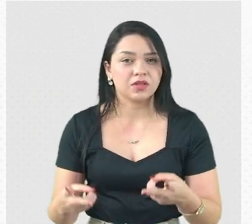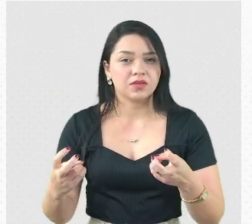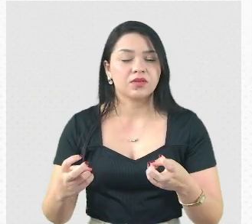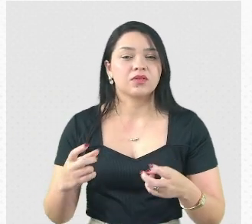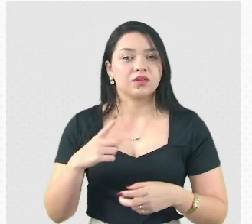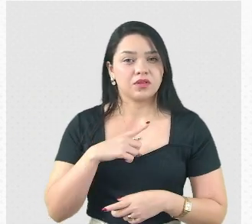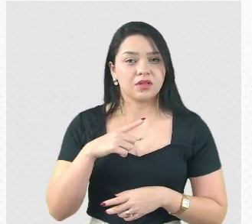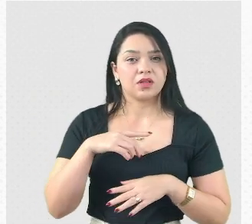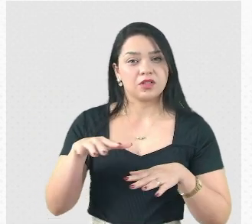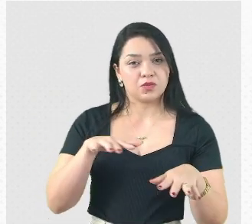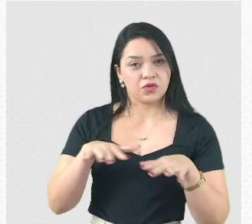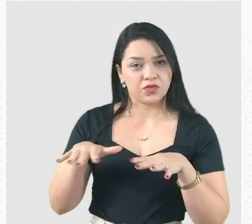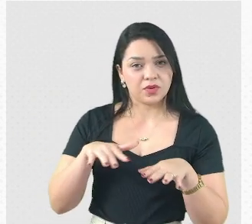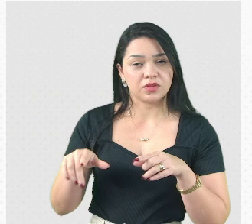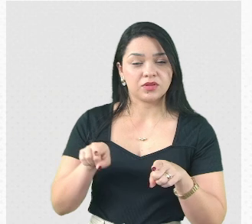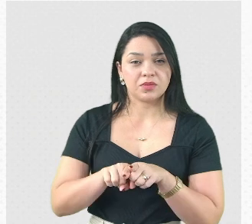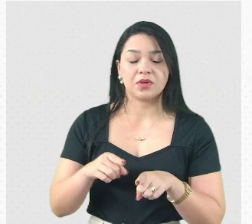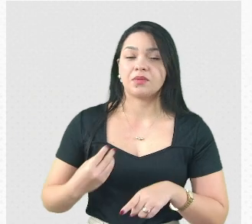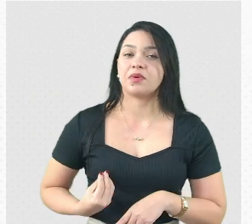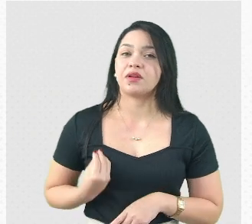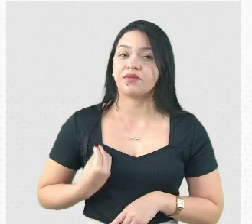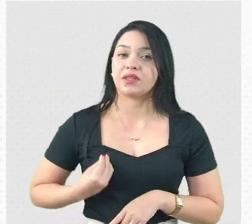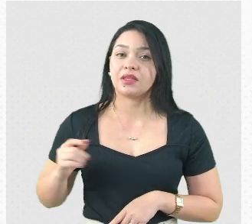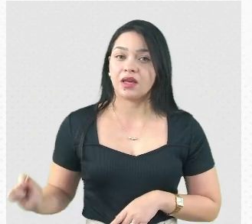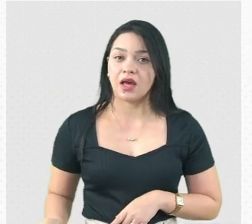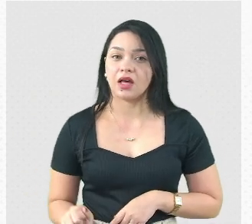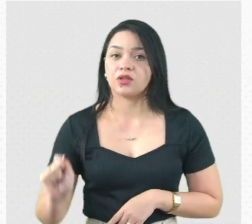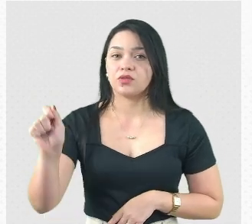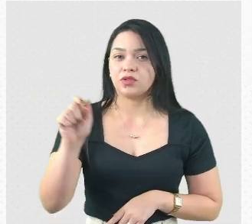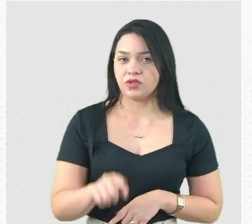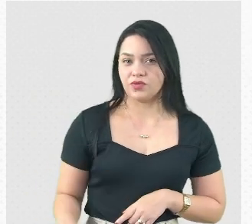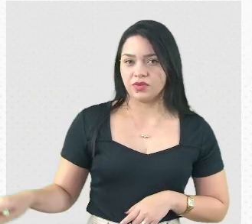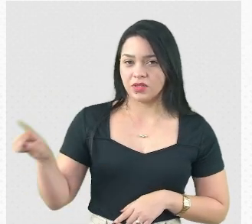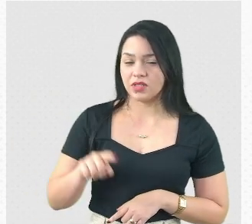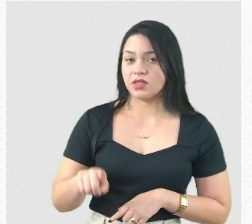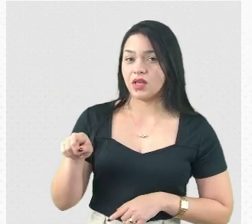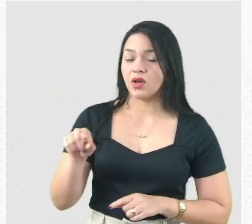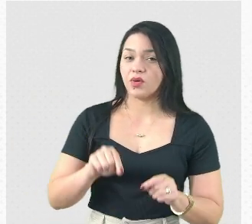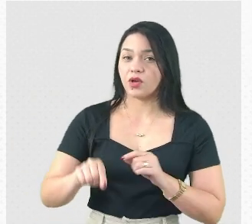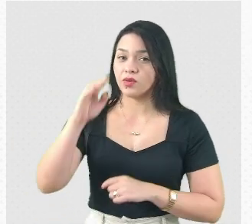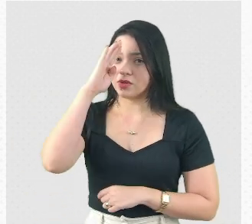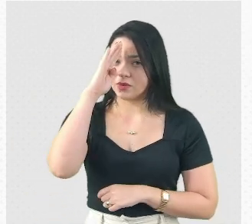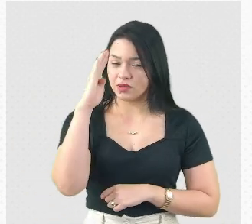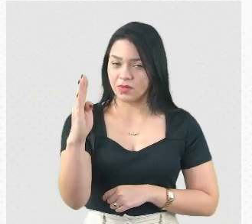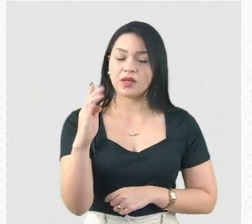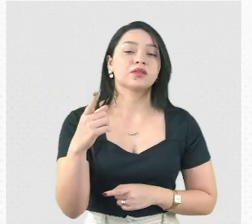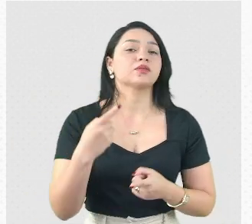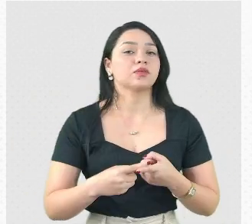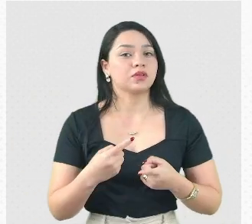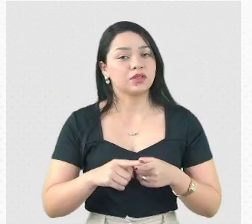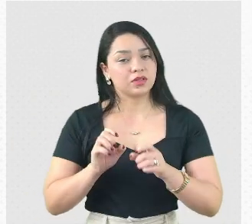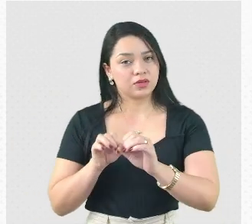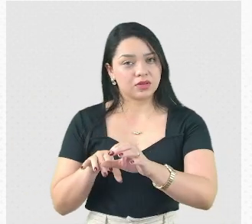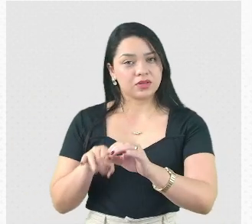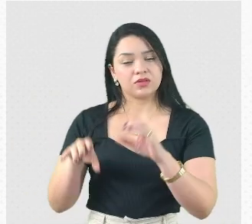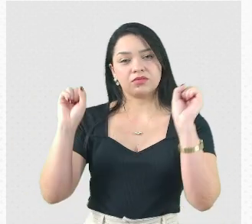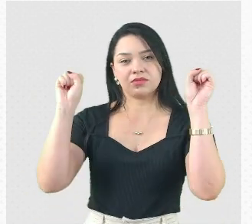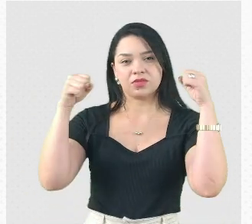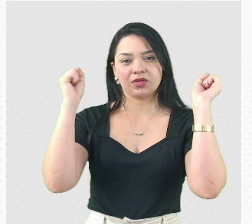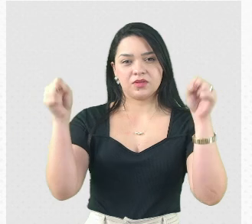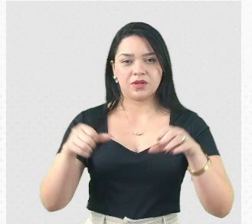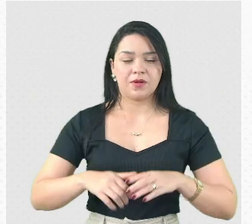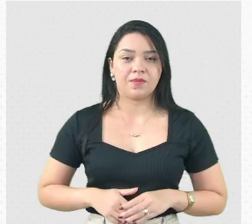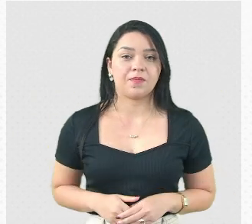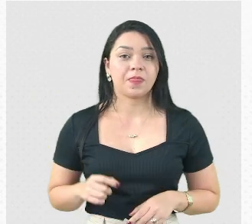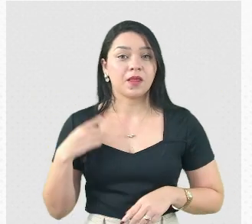algum daqueles movimentos e levem para a vida adulta de vocês. Esses são os principais motivos da educação física escolar.